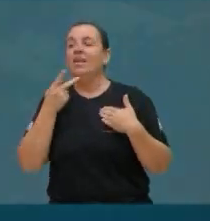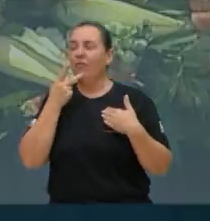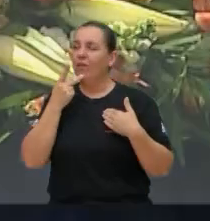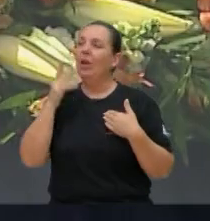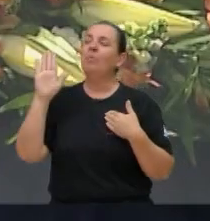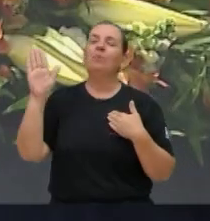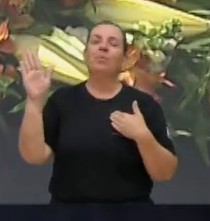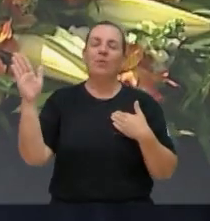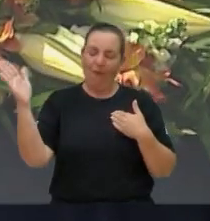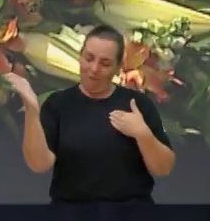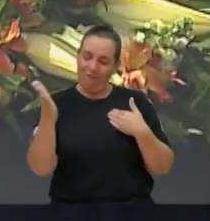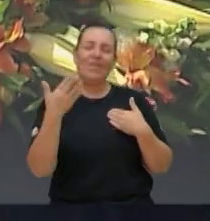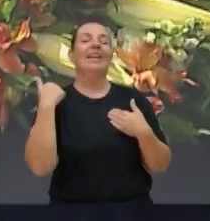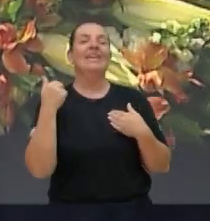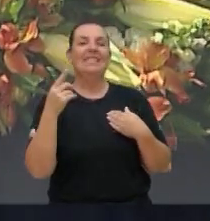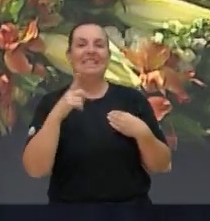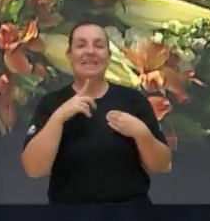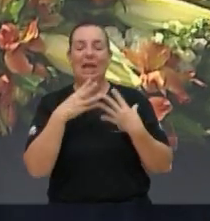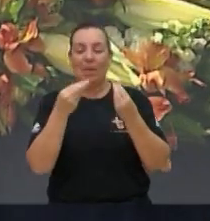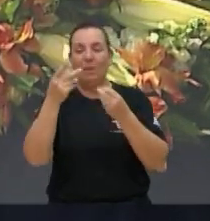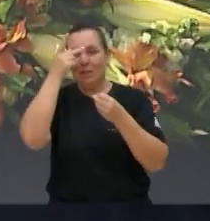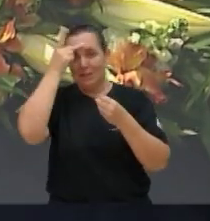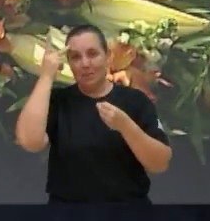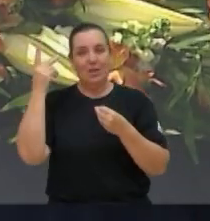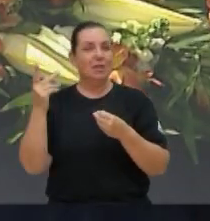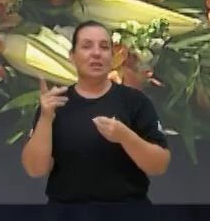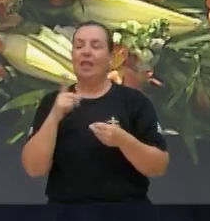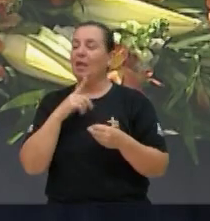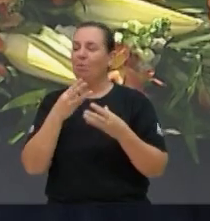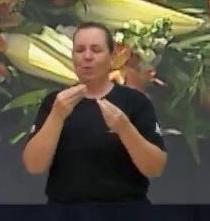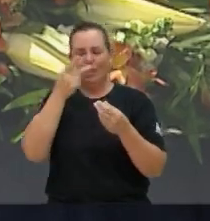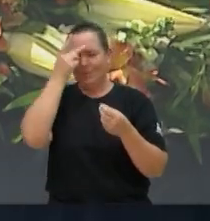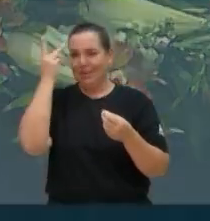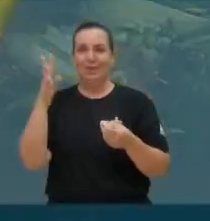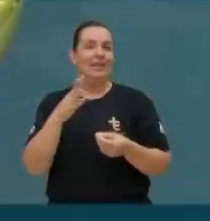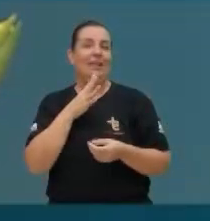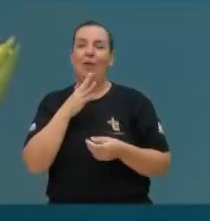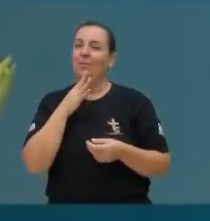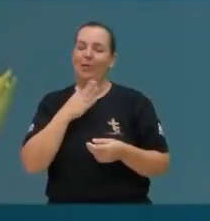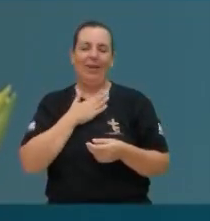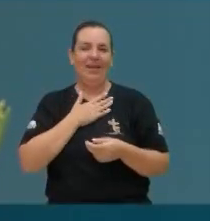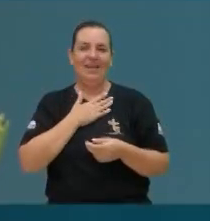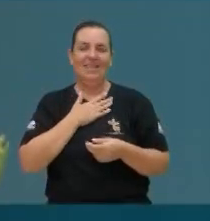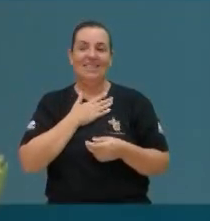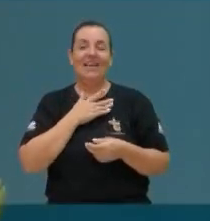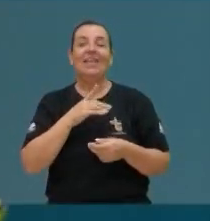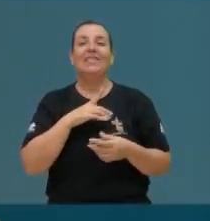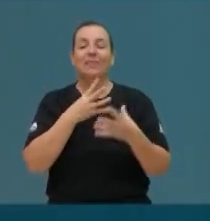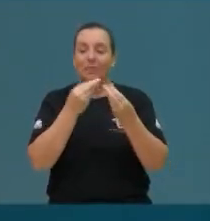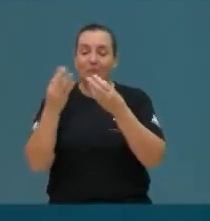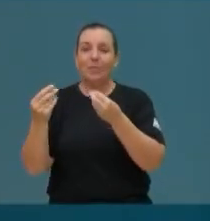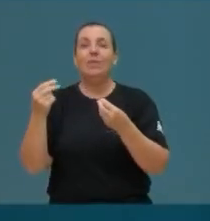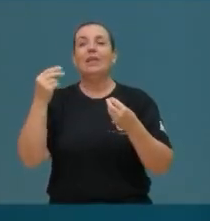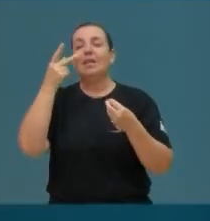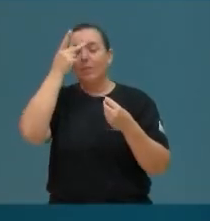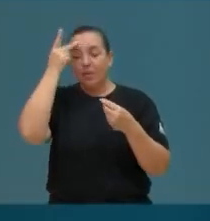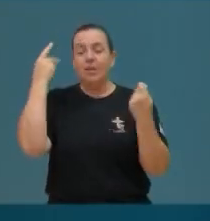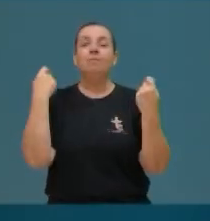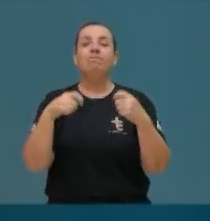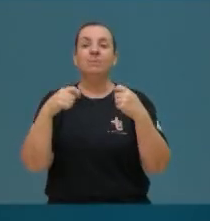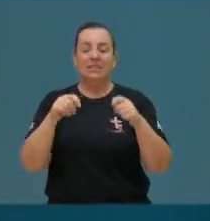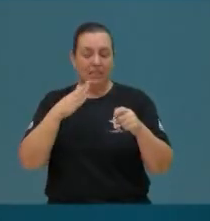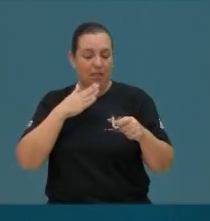filho. Tem muita gente que ainda não me conhece. Tem muita gente que precisa da